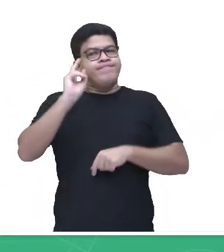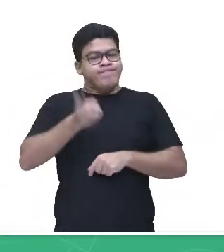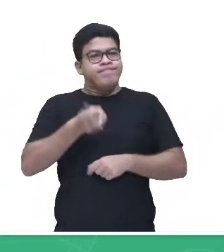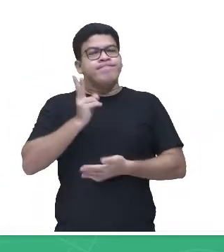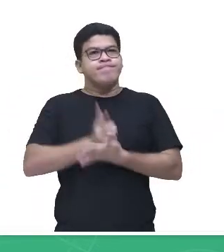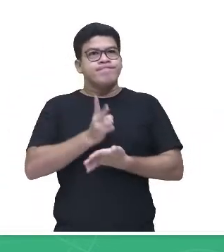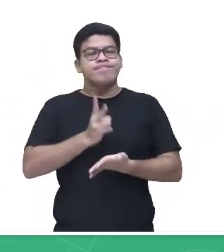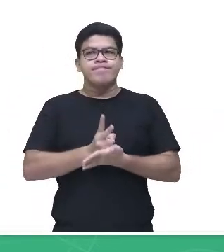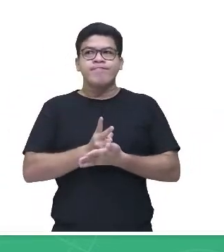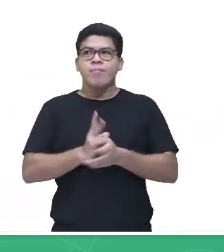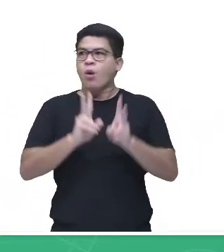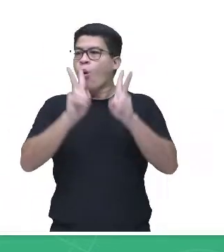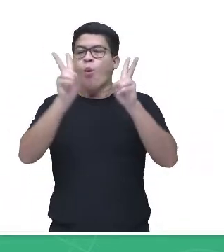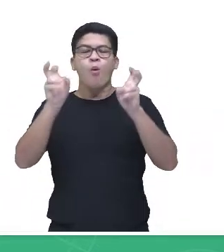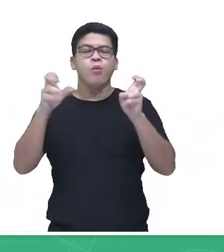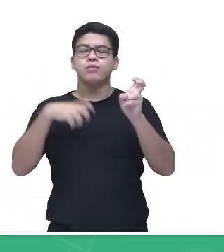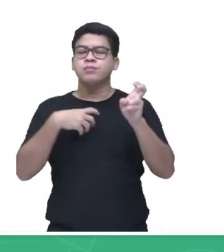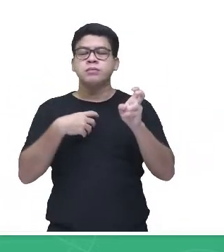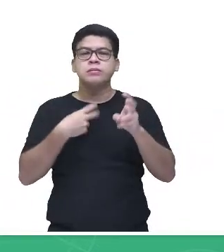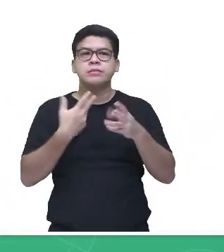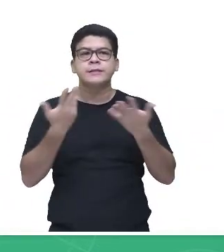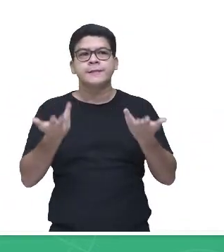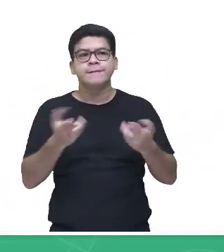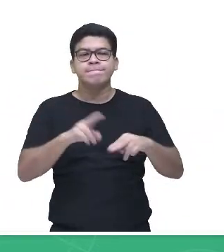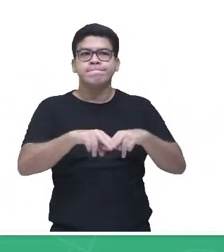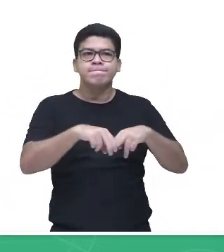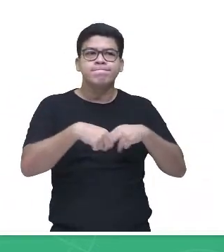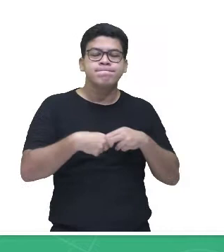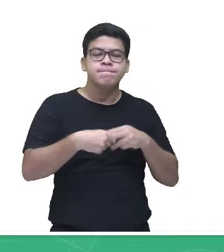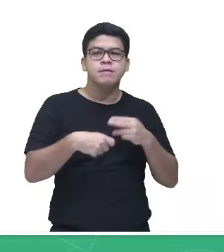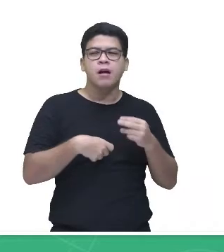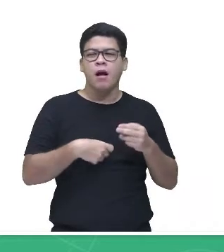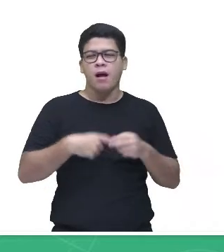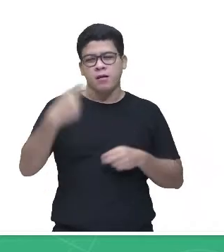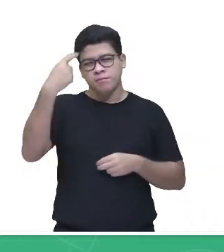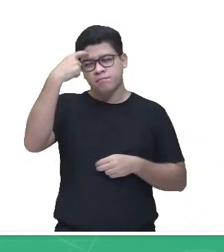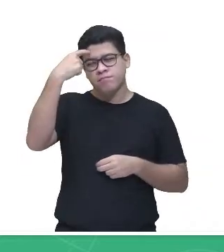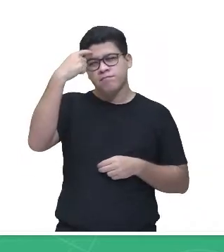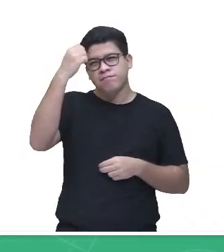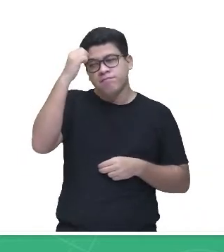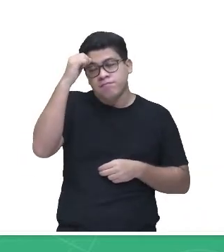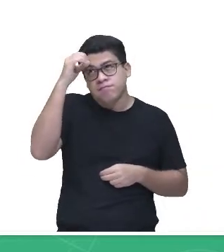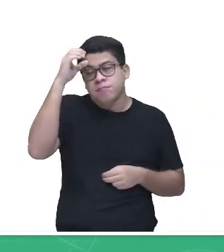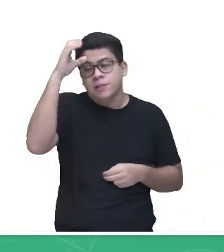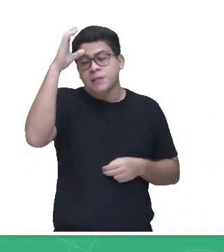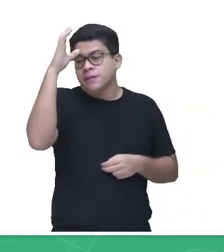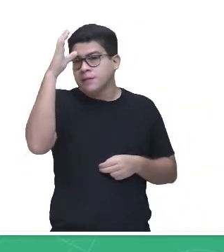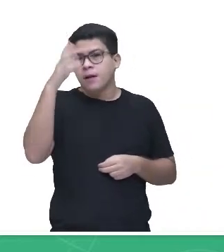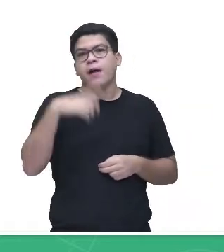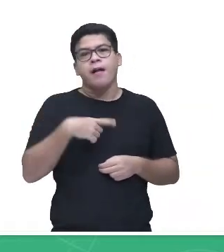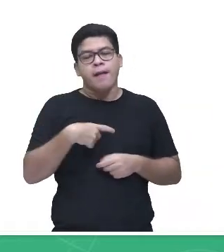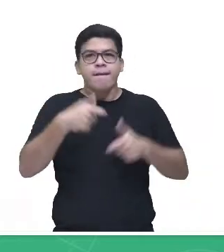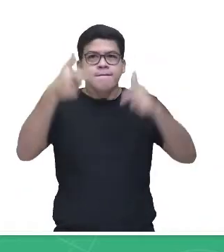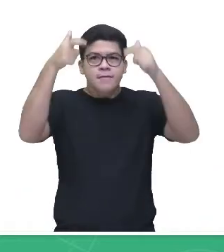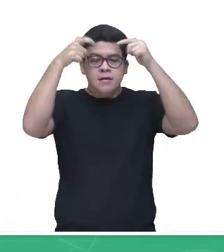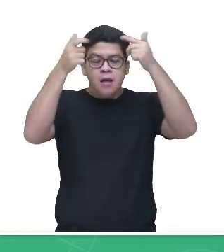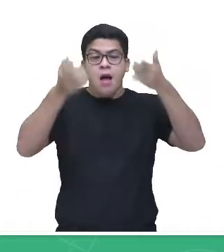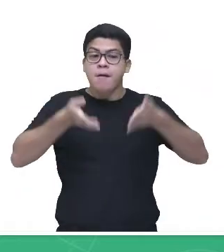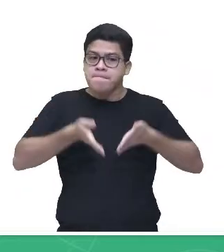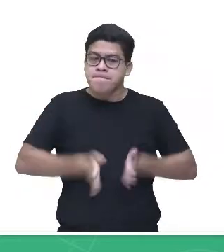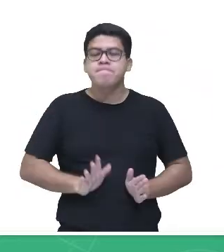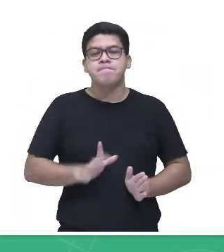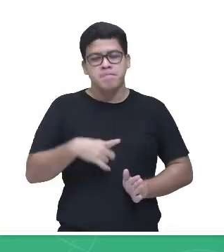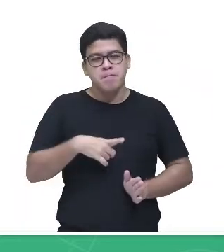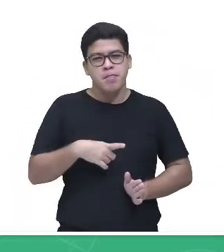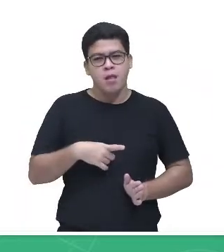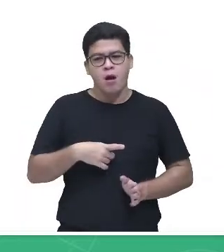uma questão muito além da nossa compreensão. Se ele nasceu nessa família, se ele